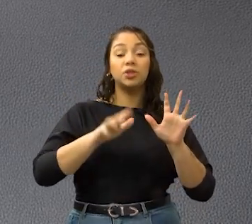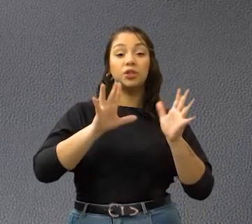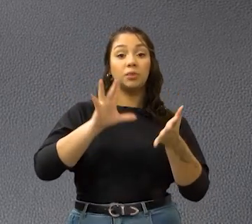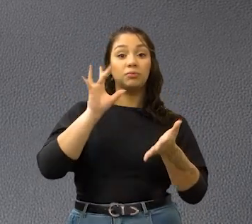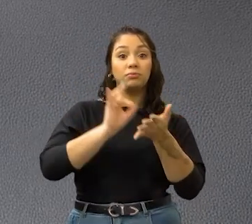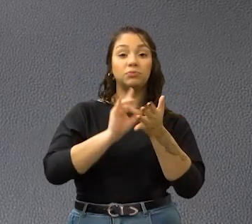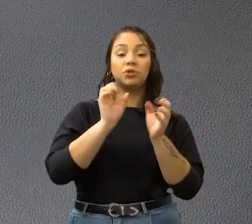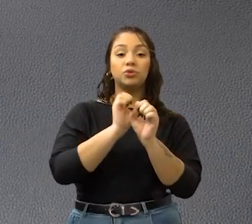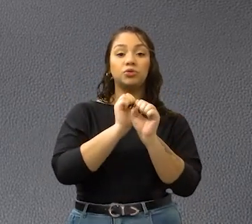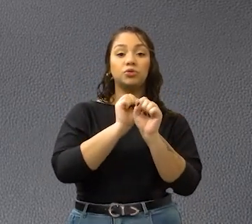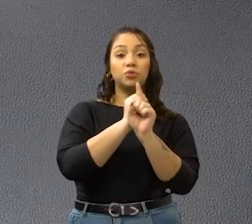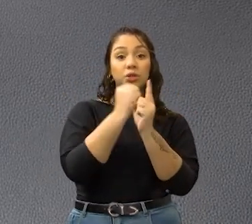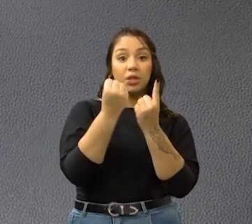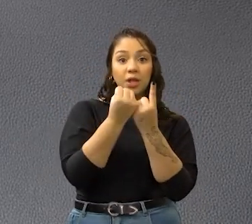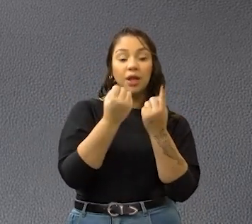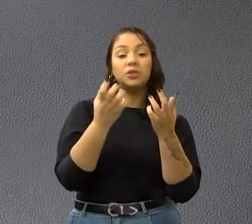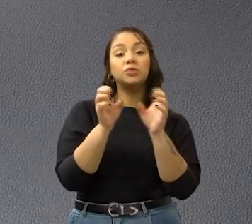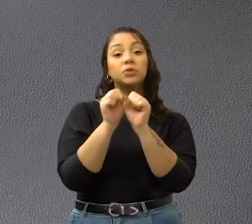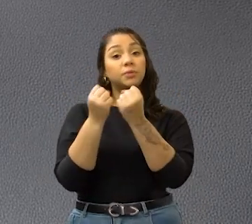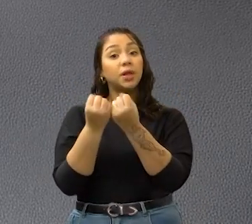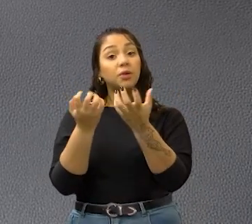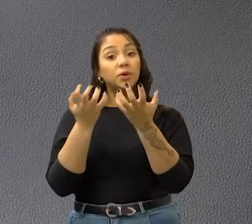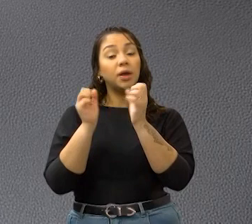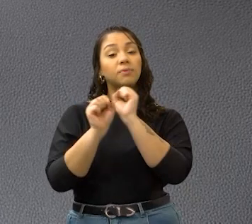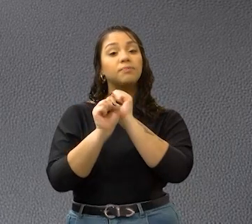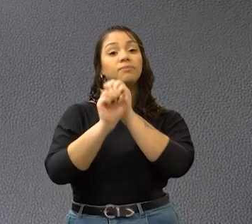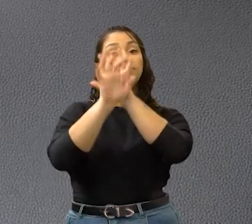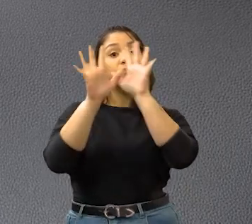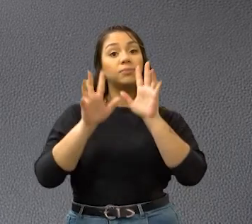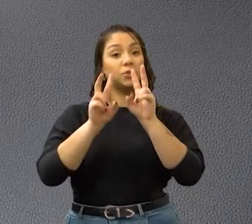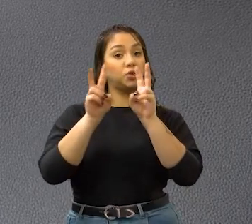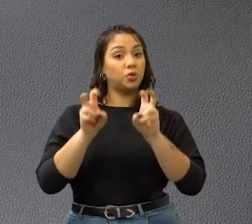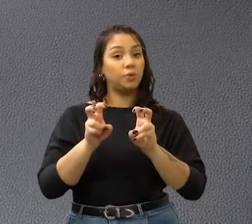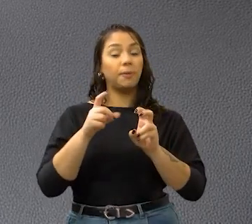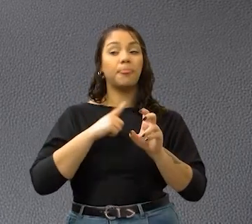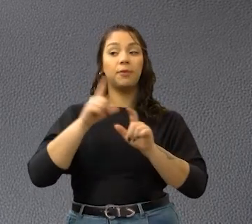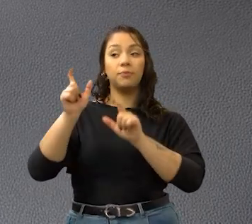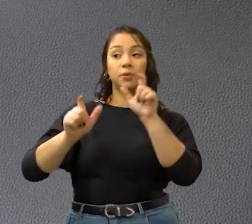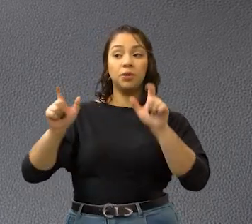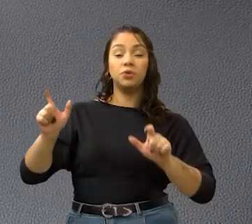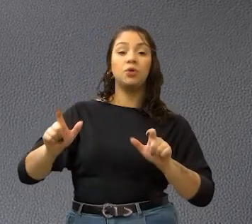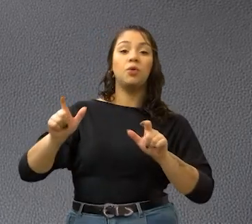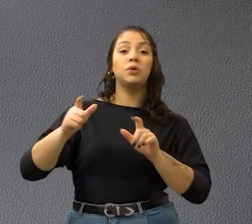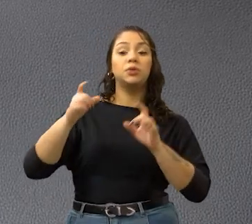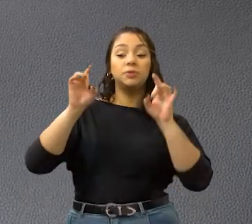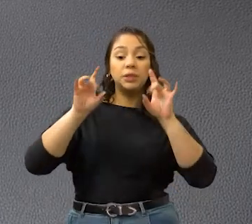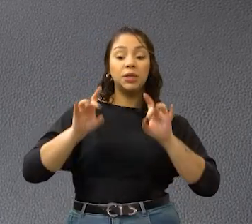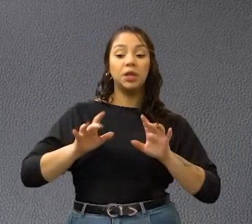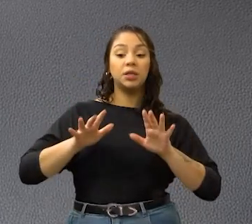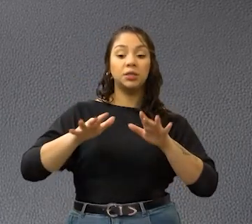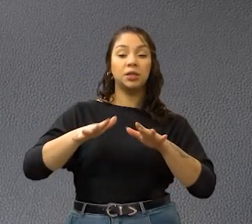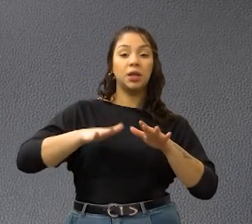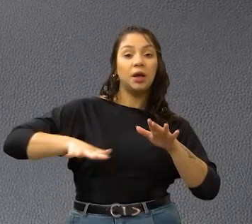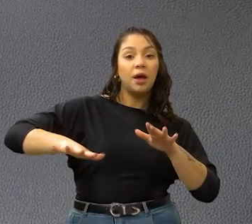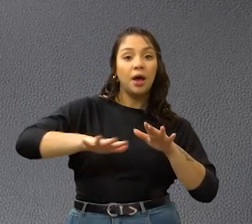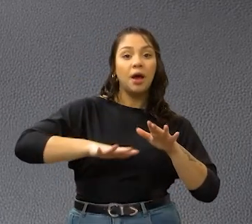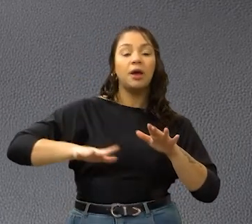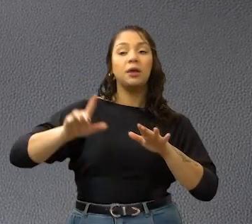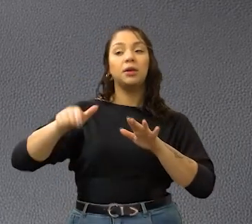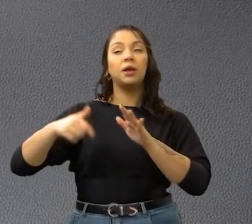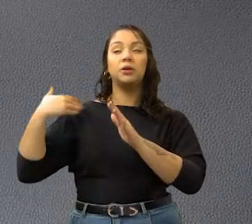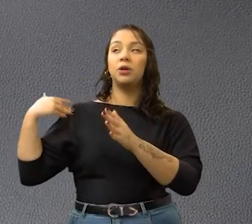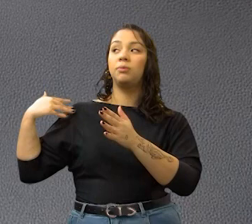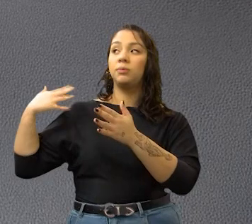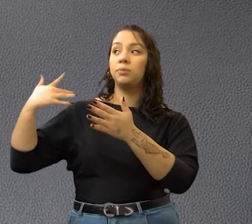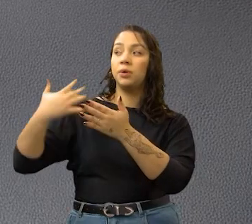isso está consolidado na sociedade. E o seminário veio justamente para trazer isso, né? Então a gente trouxe especialistas que trouxeram, né,